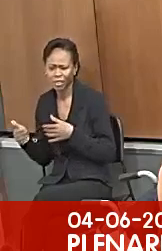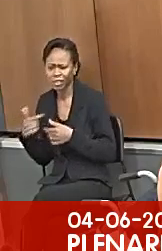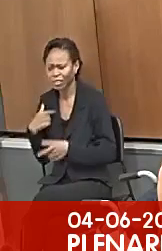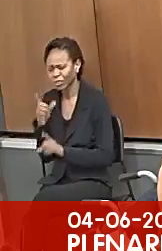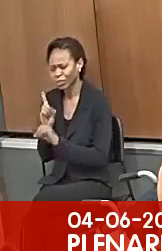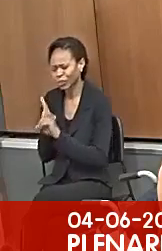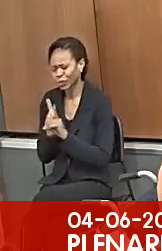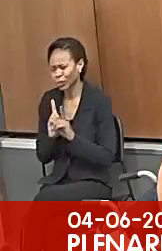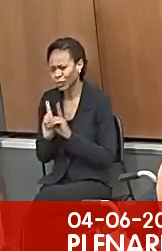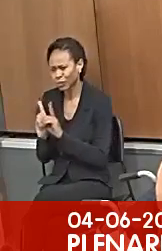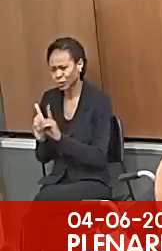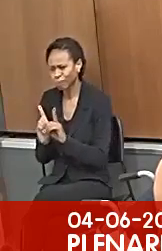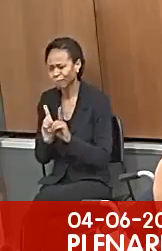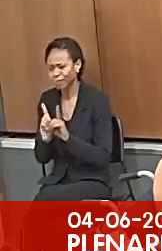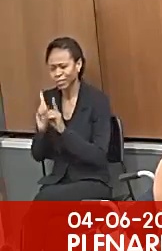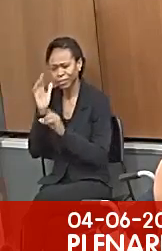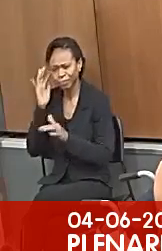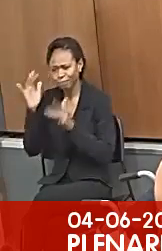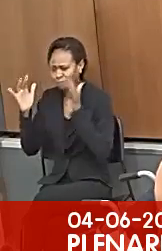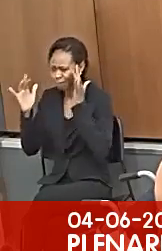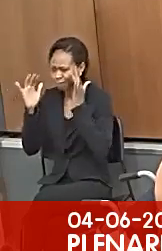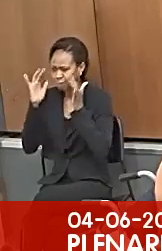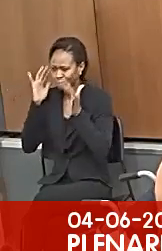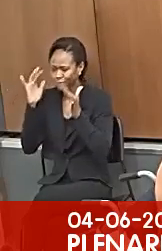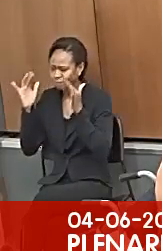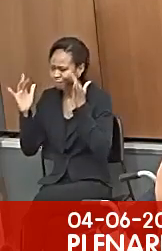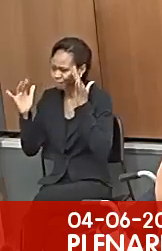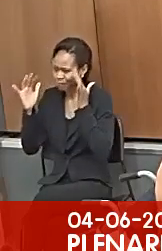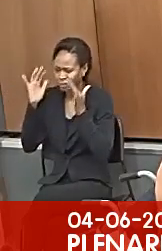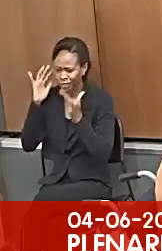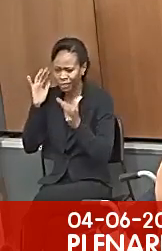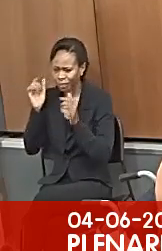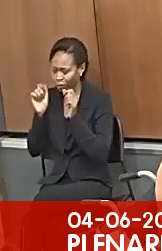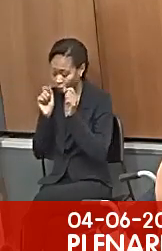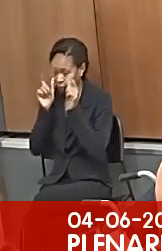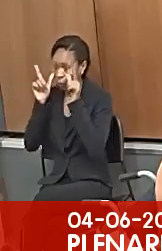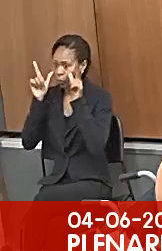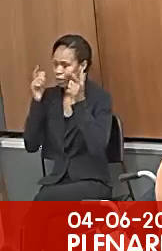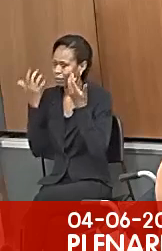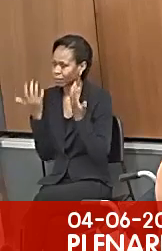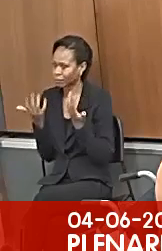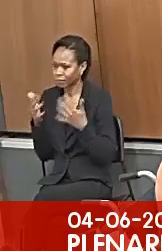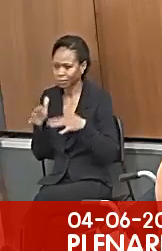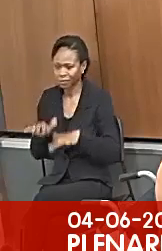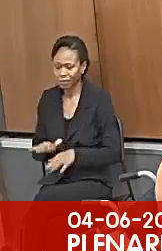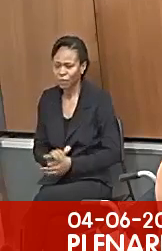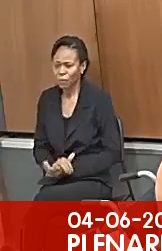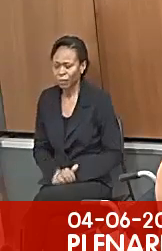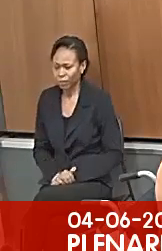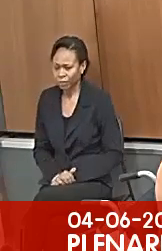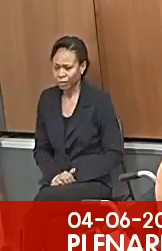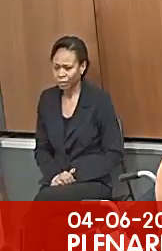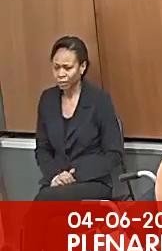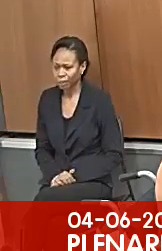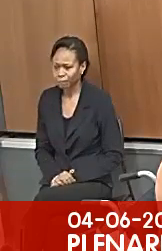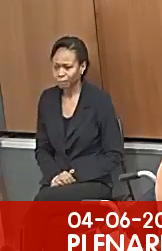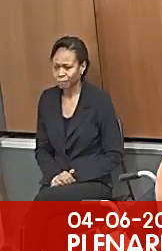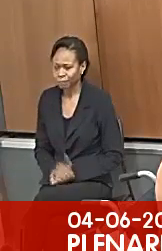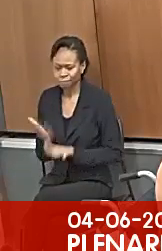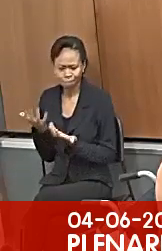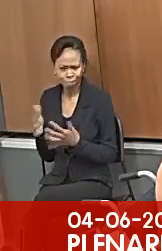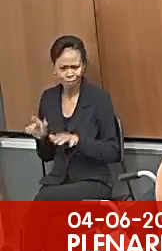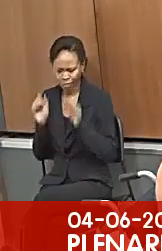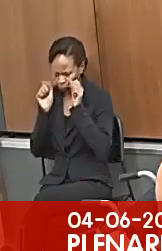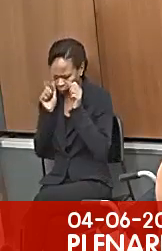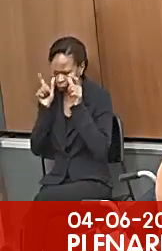você for um sonho, eu não quero acordar. não